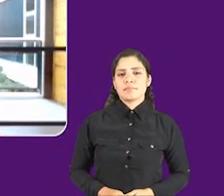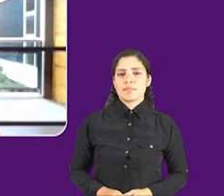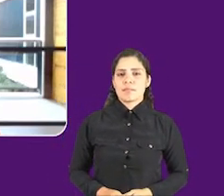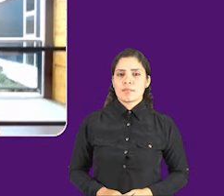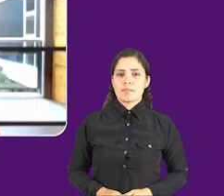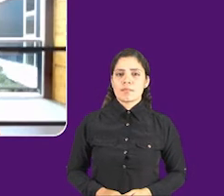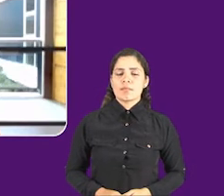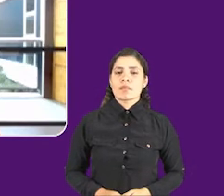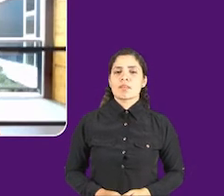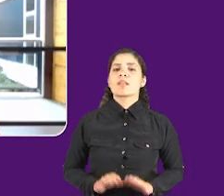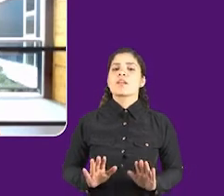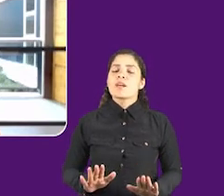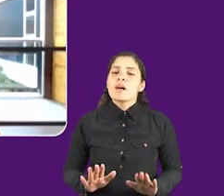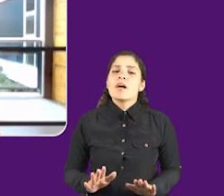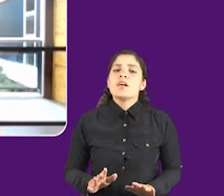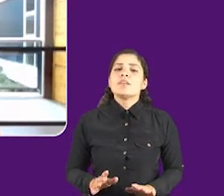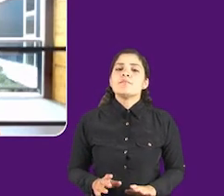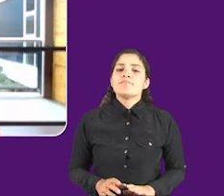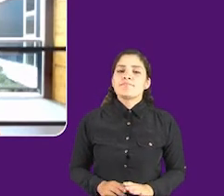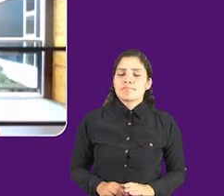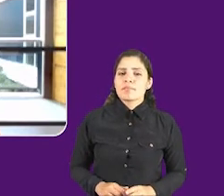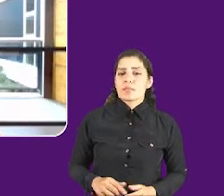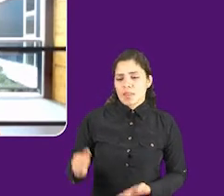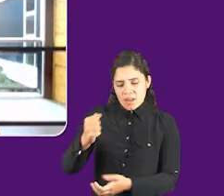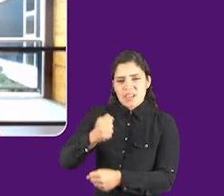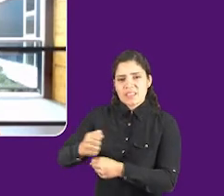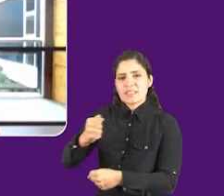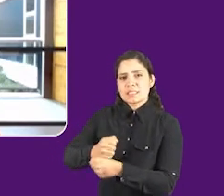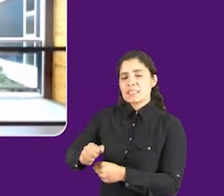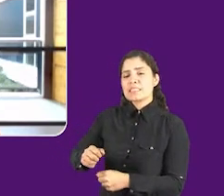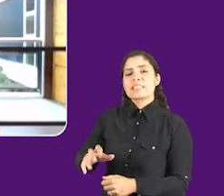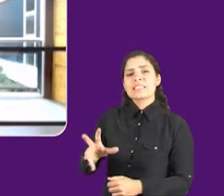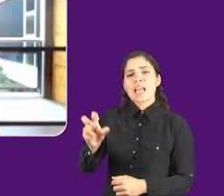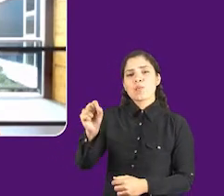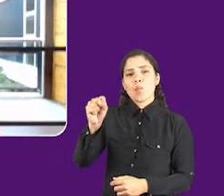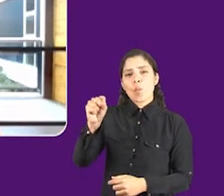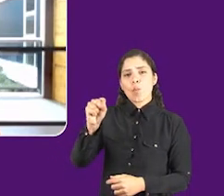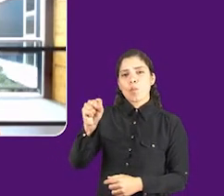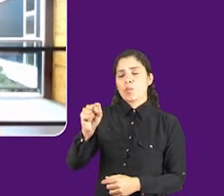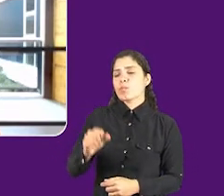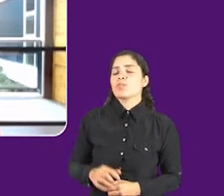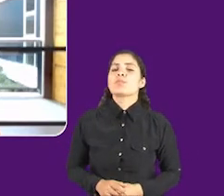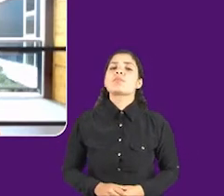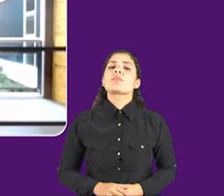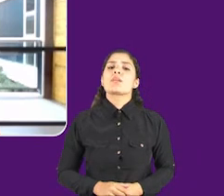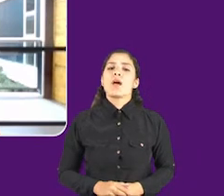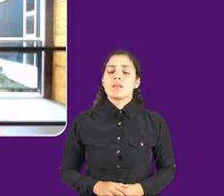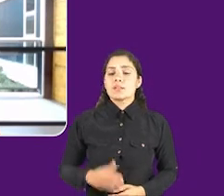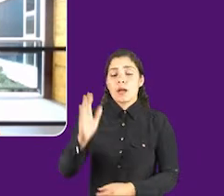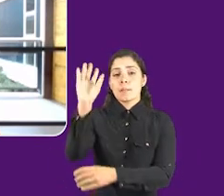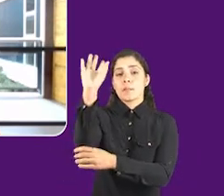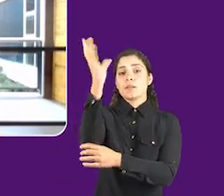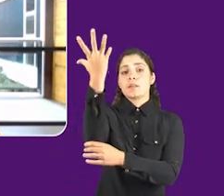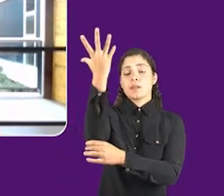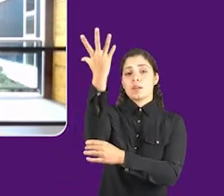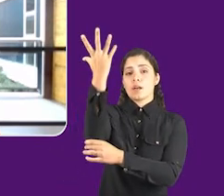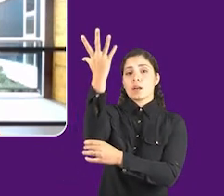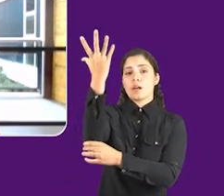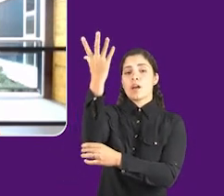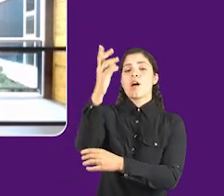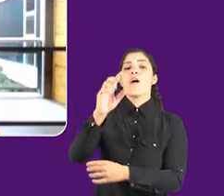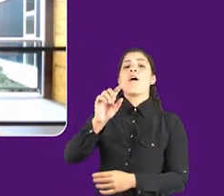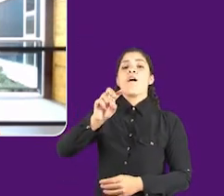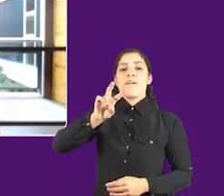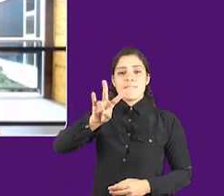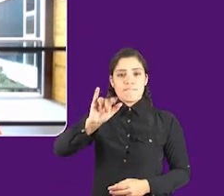Edvaldo a questão da construção a seco eu acho que a madeira vai penetrar